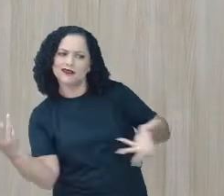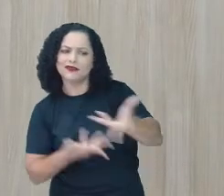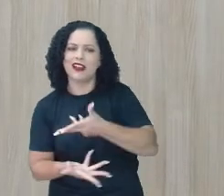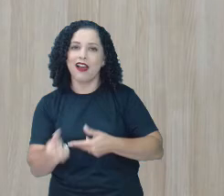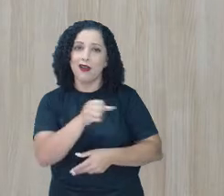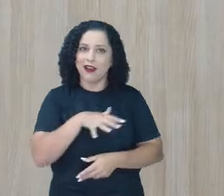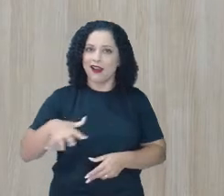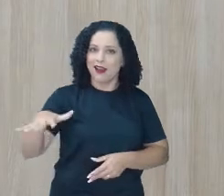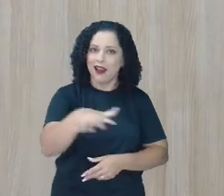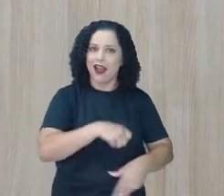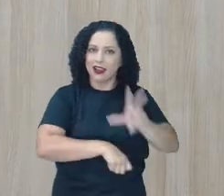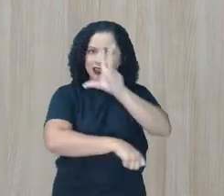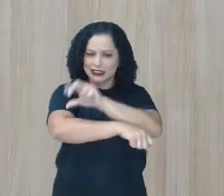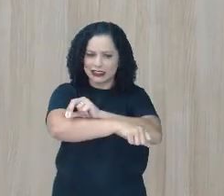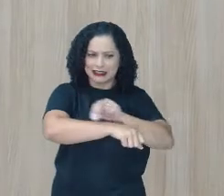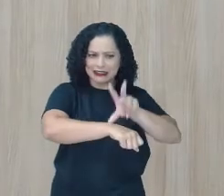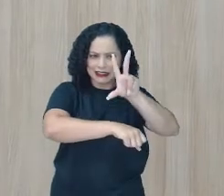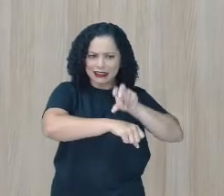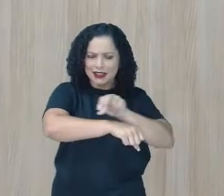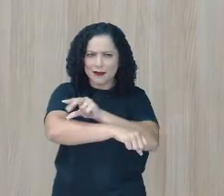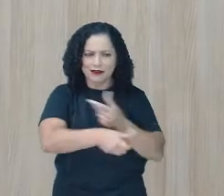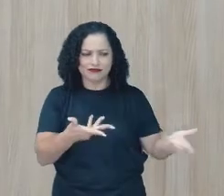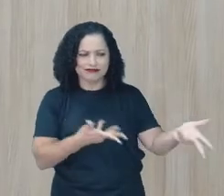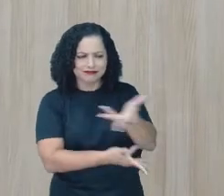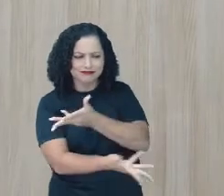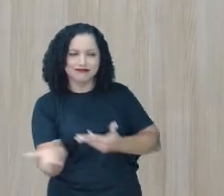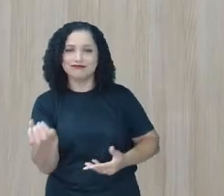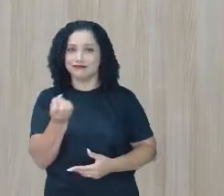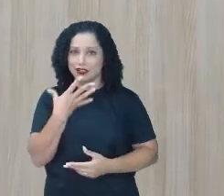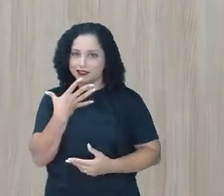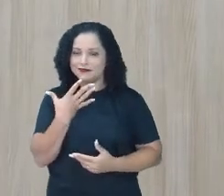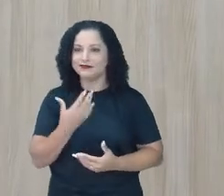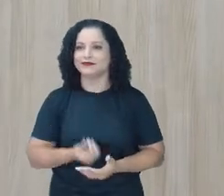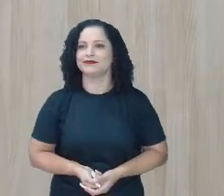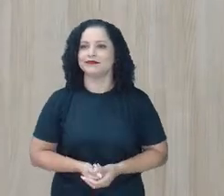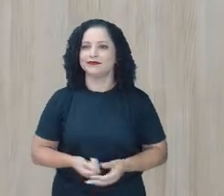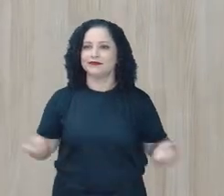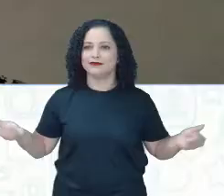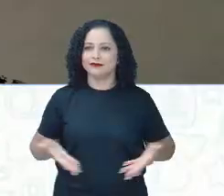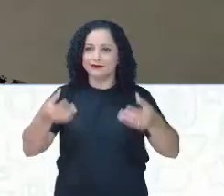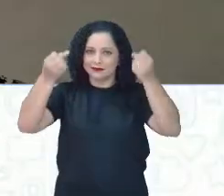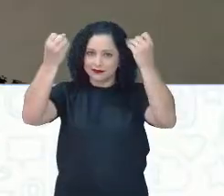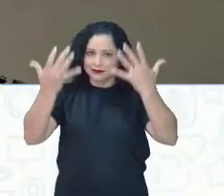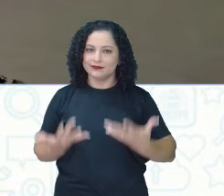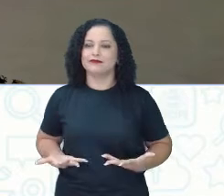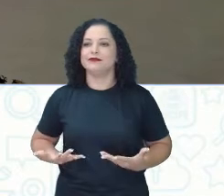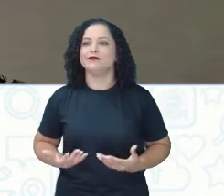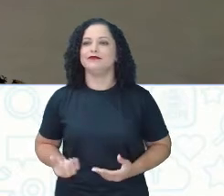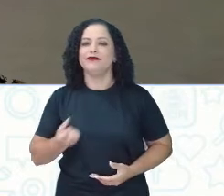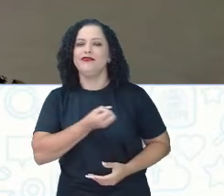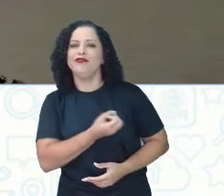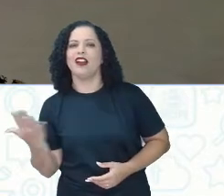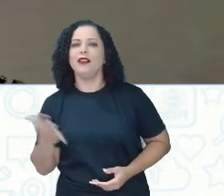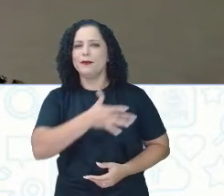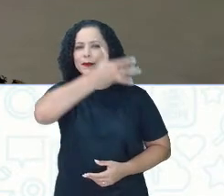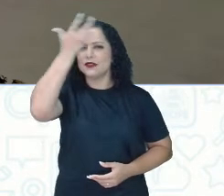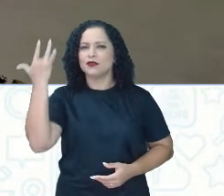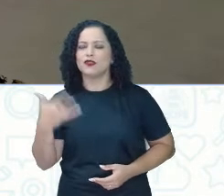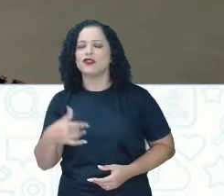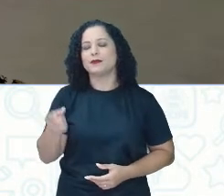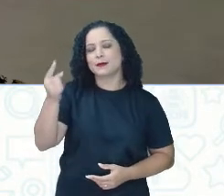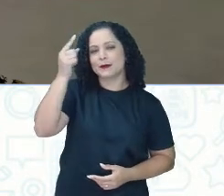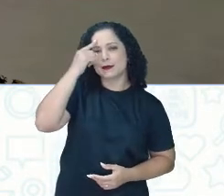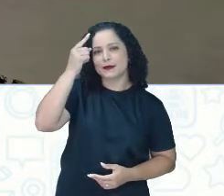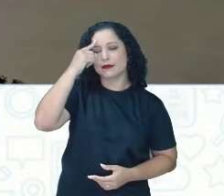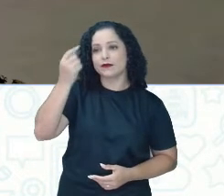robótica e conviver com as máquinas muito bem, né? Vamos falar mais um pouquinho sobre isso? Muitas pessoas acreditam que os robôs perceberiam a